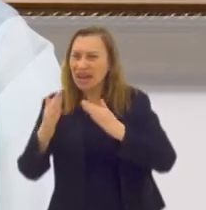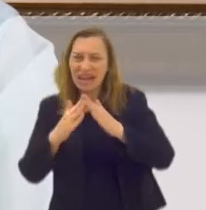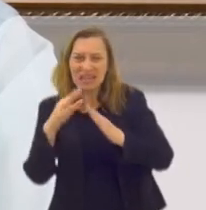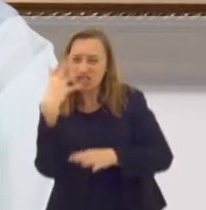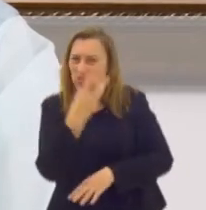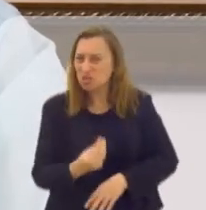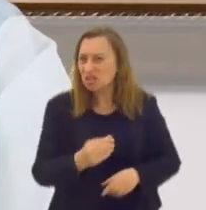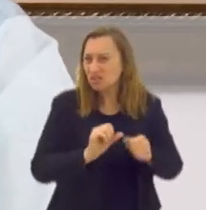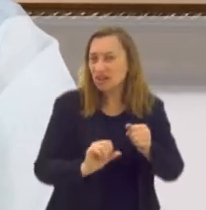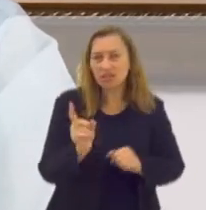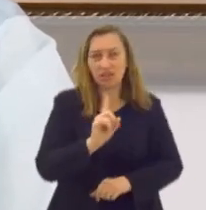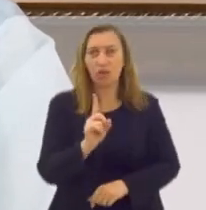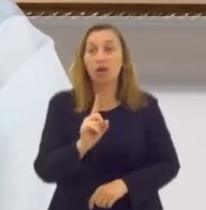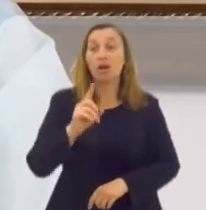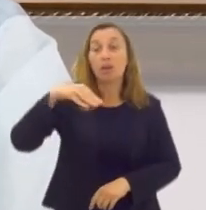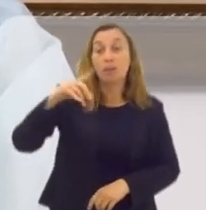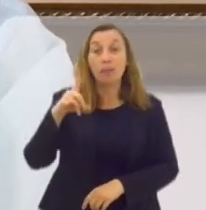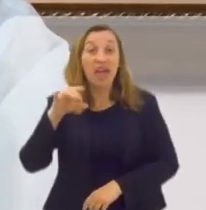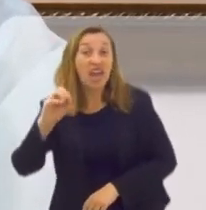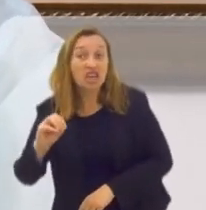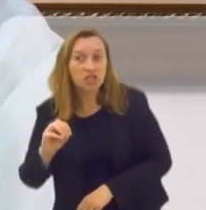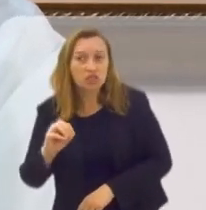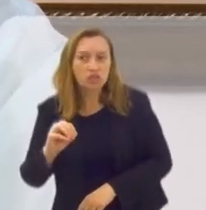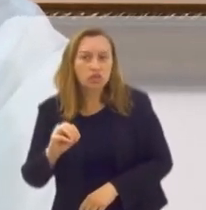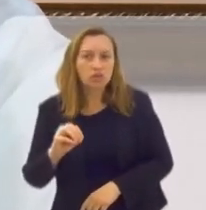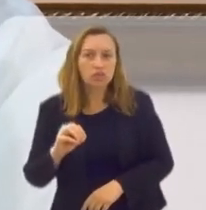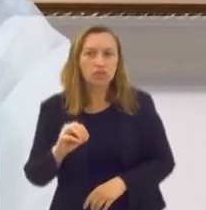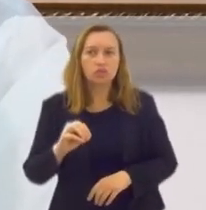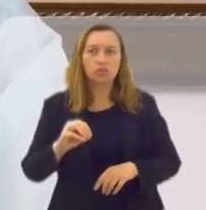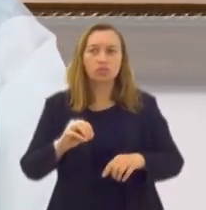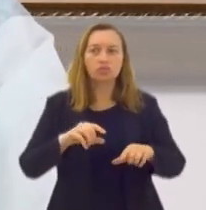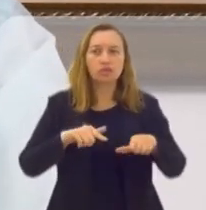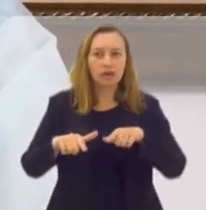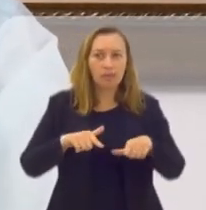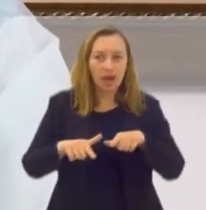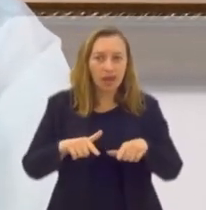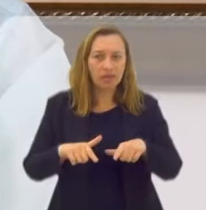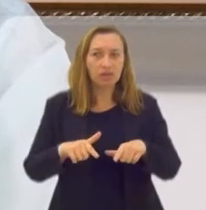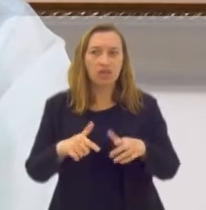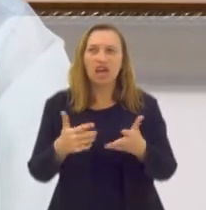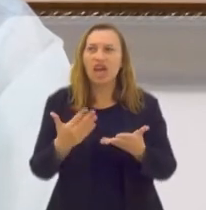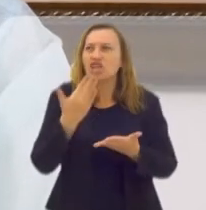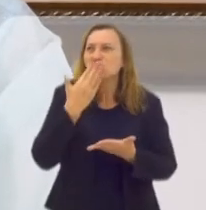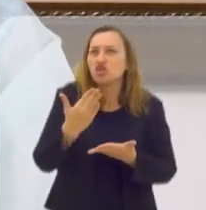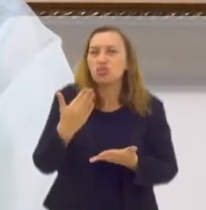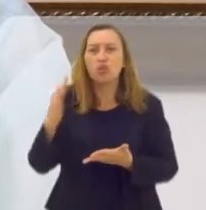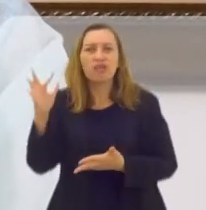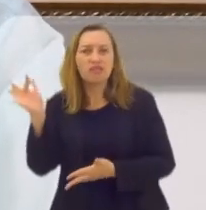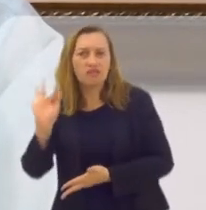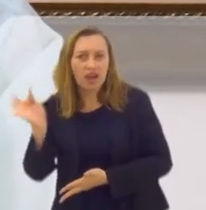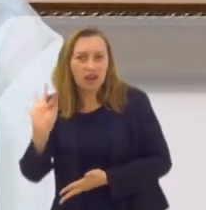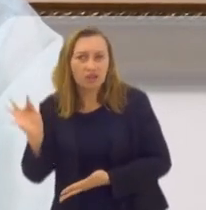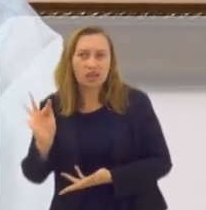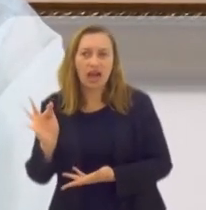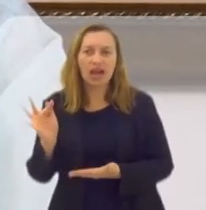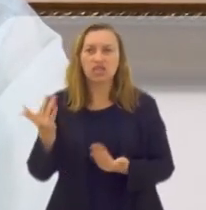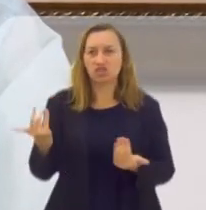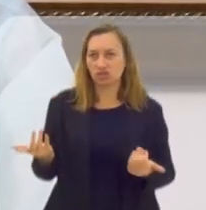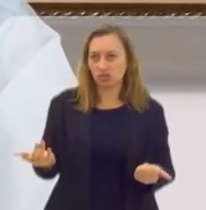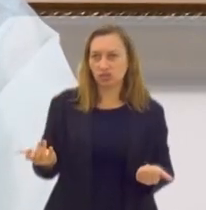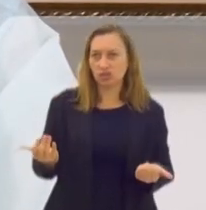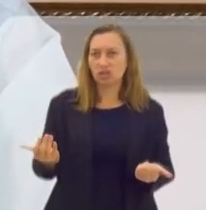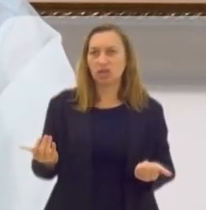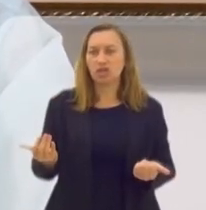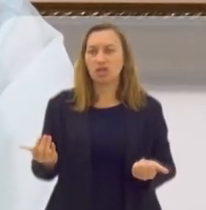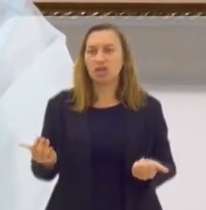espírita que faz. Que o médium, a mediunidade é uma habilidade, é uma faculdade. Semelhante, por